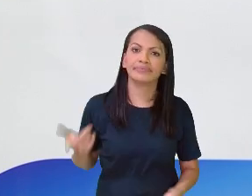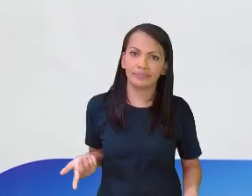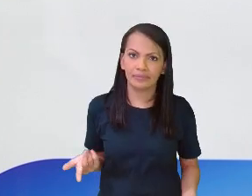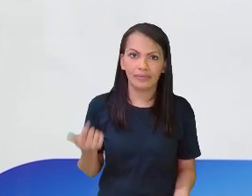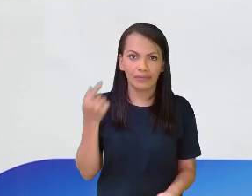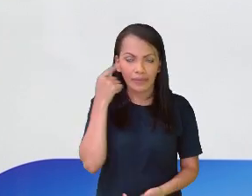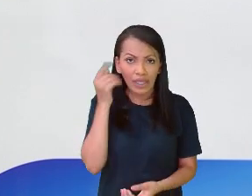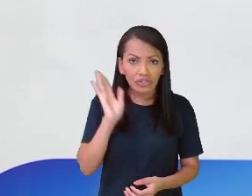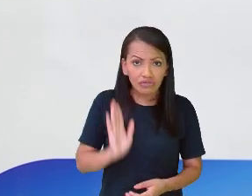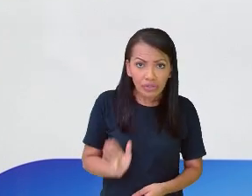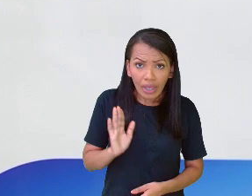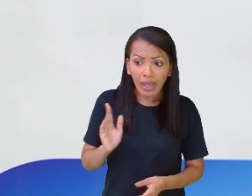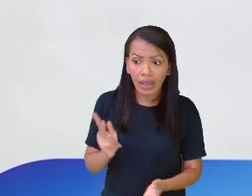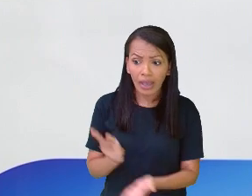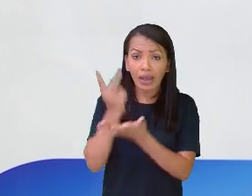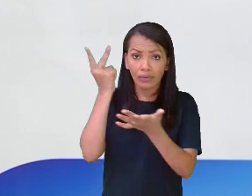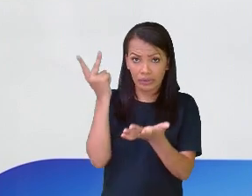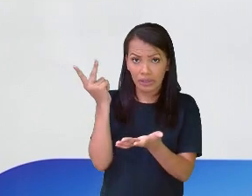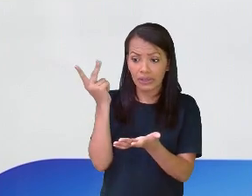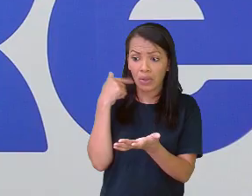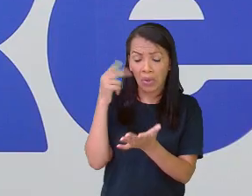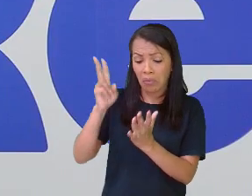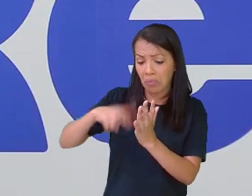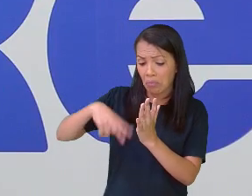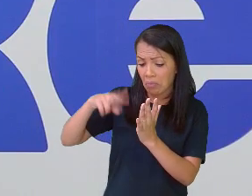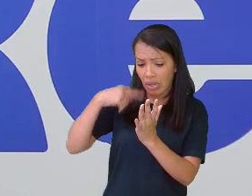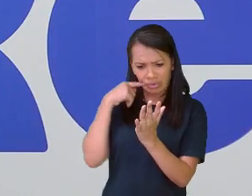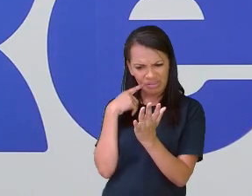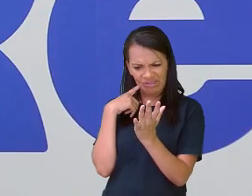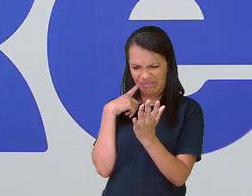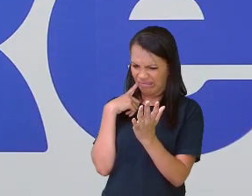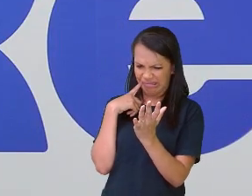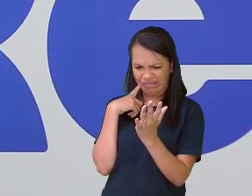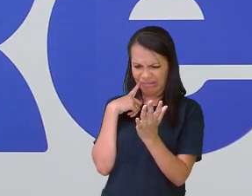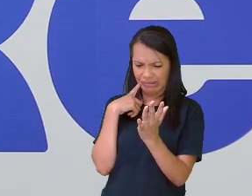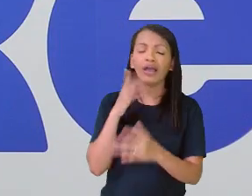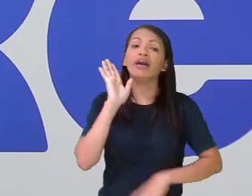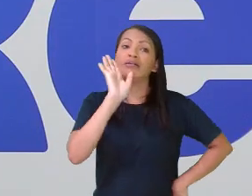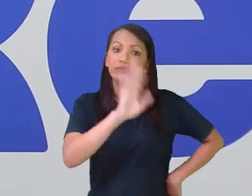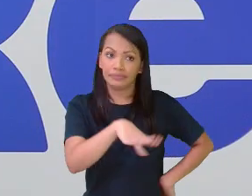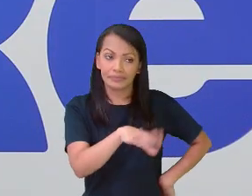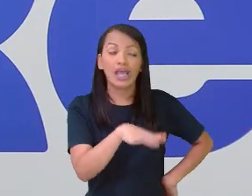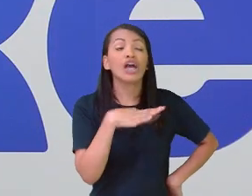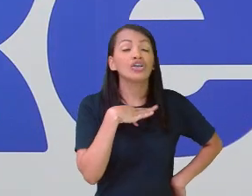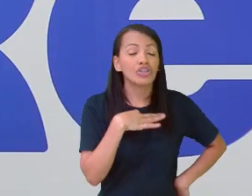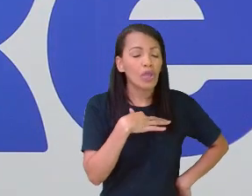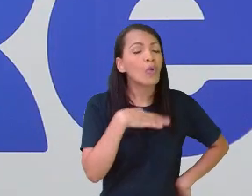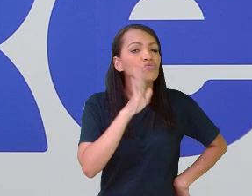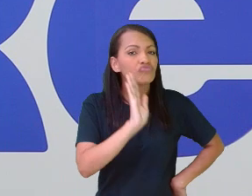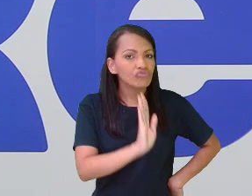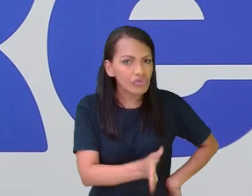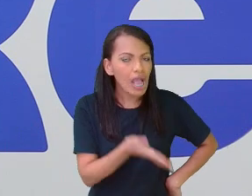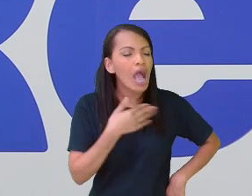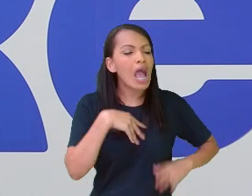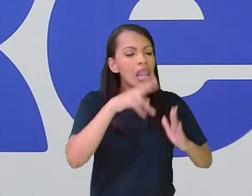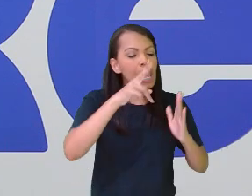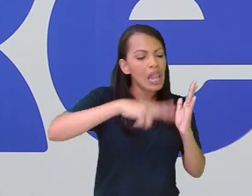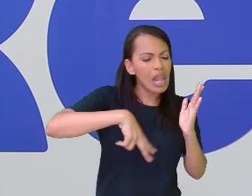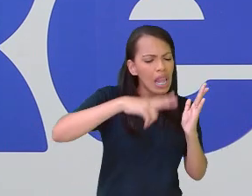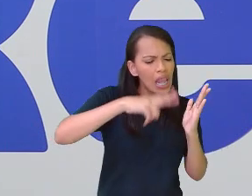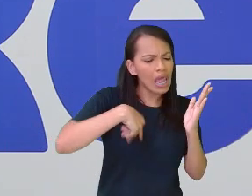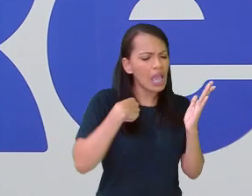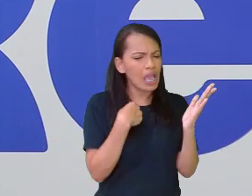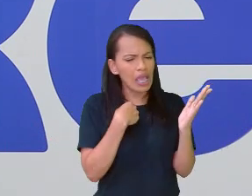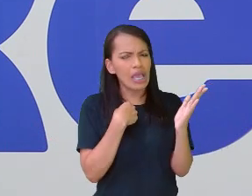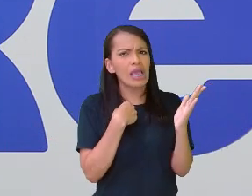da história. Já aconteceu com você? Já peguei textos muito confusos que eu não estava entendendo era nada. Que a